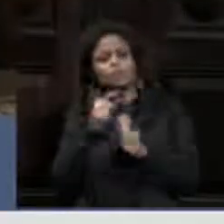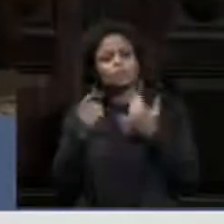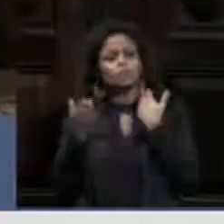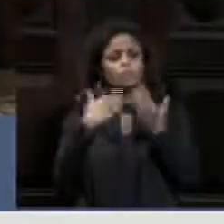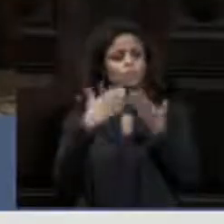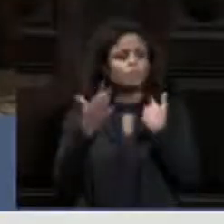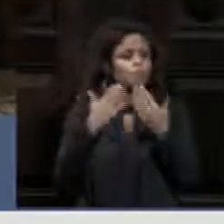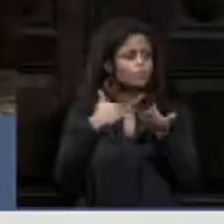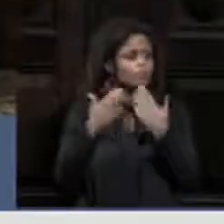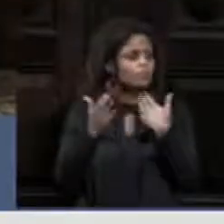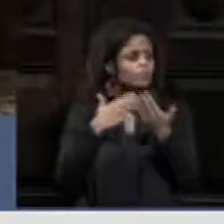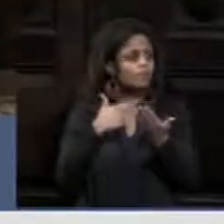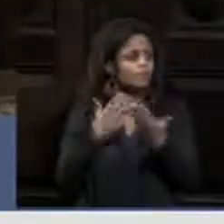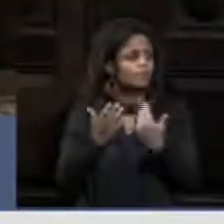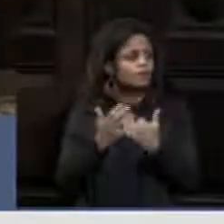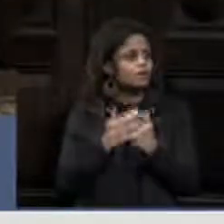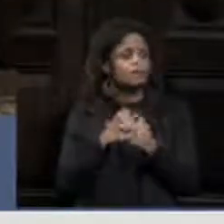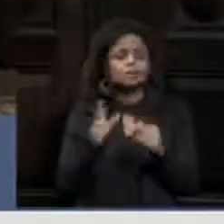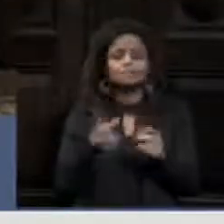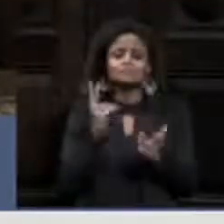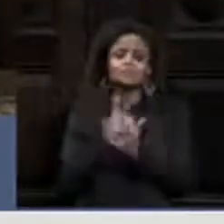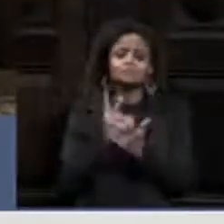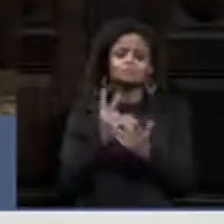discutindo o mais do mesmo.